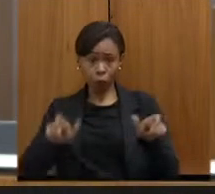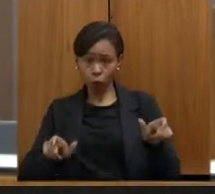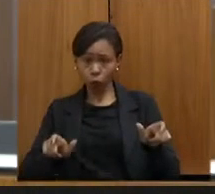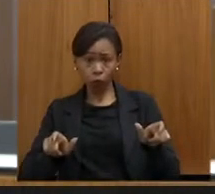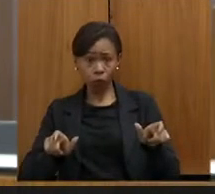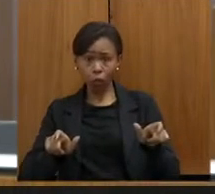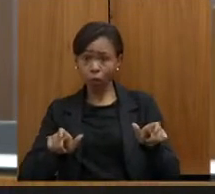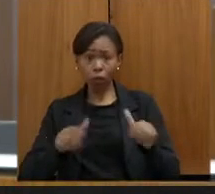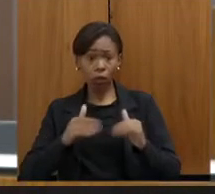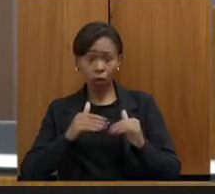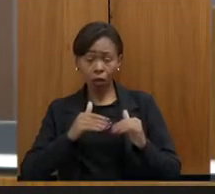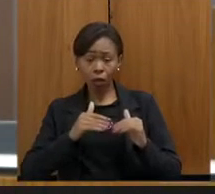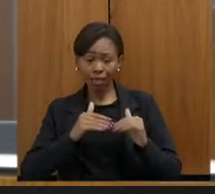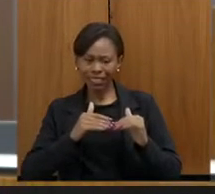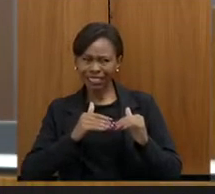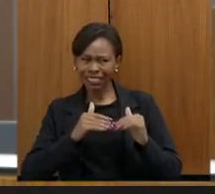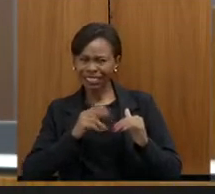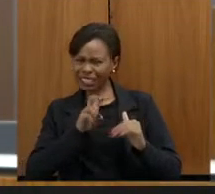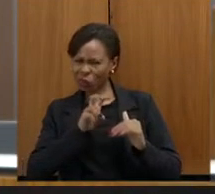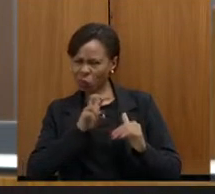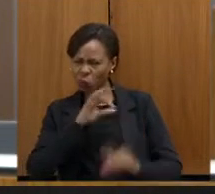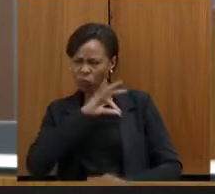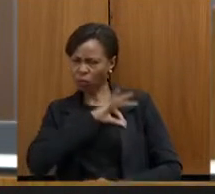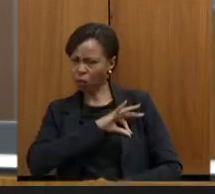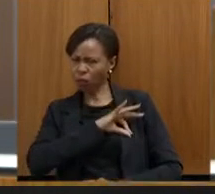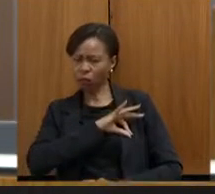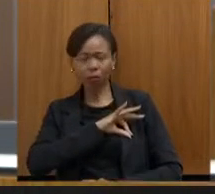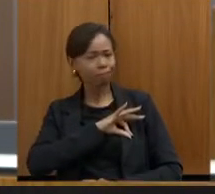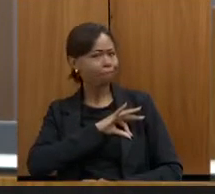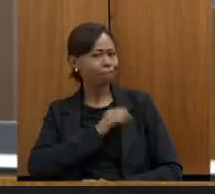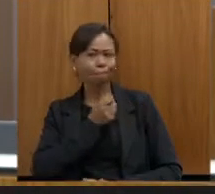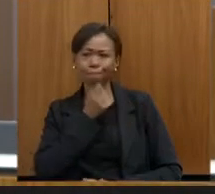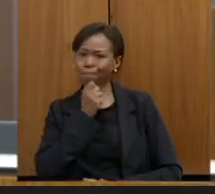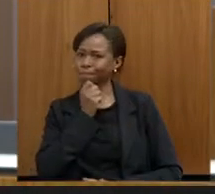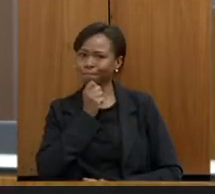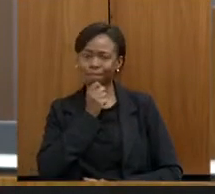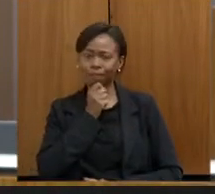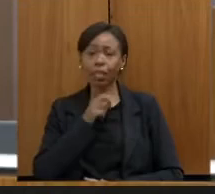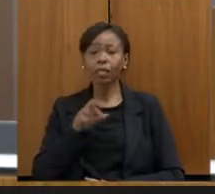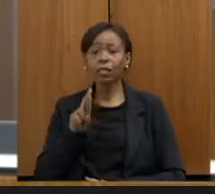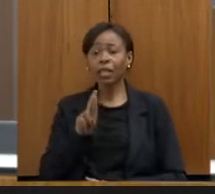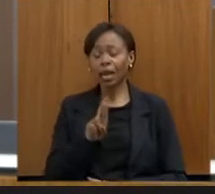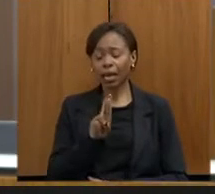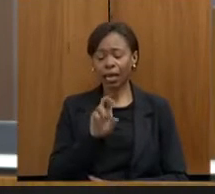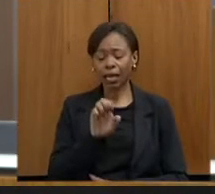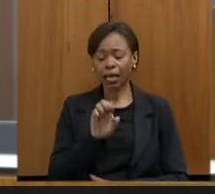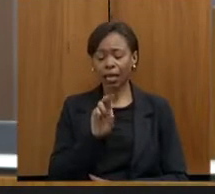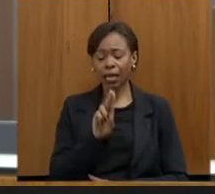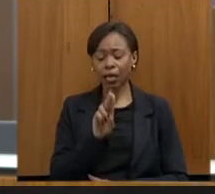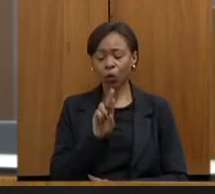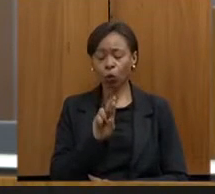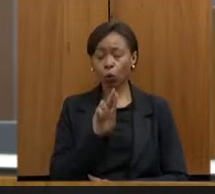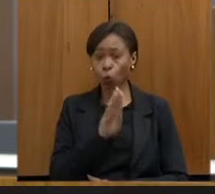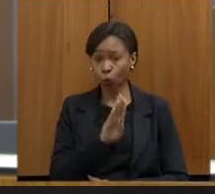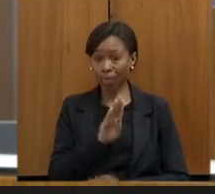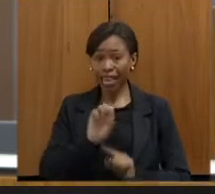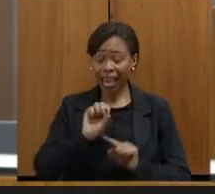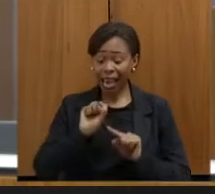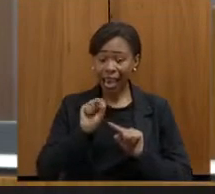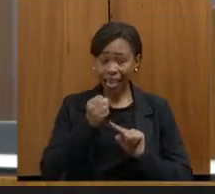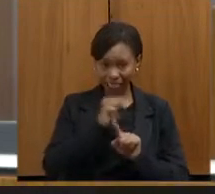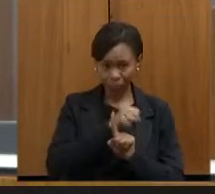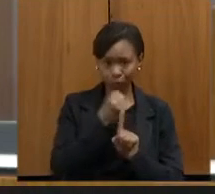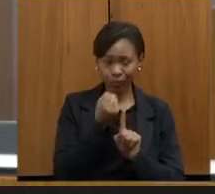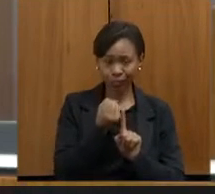chega assim com salários mínimos, não chega. Então, veja bem, na reúbe. quem tem a obrigação de fazer as